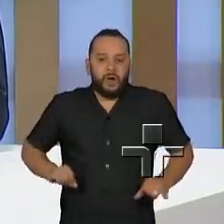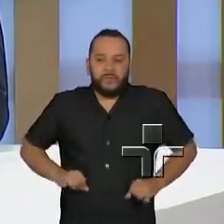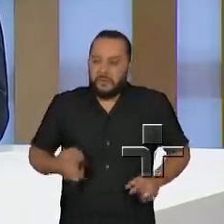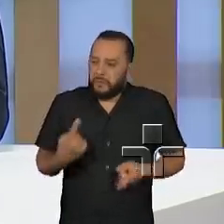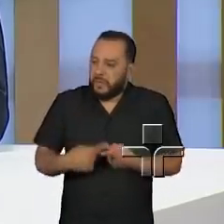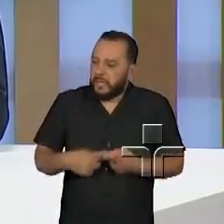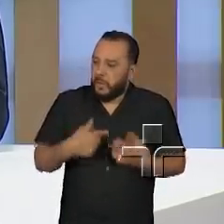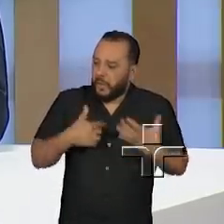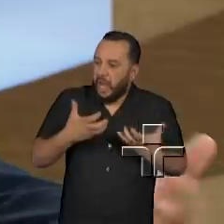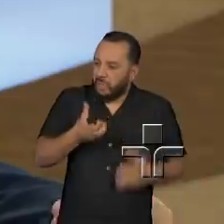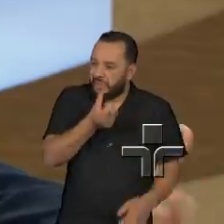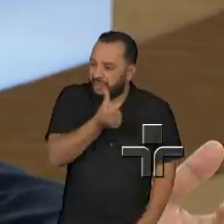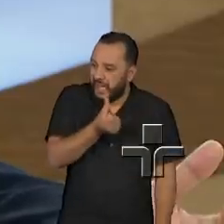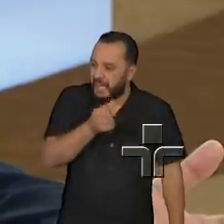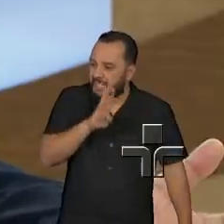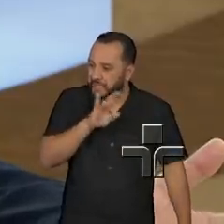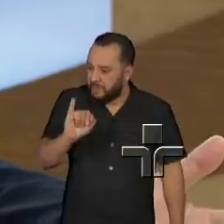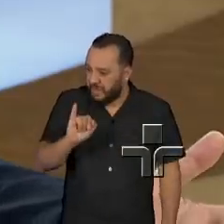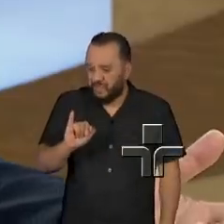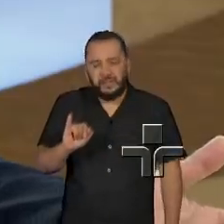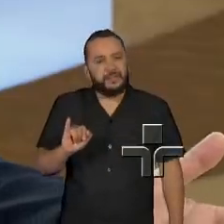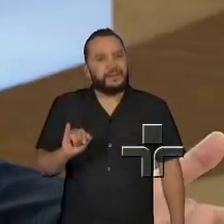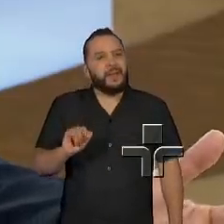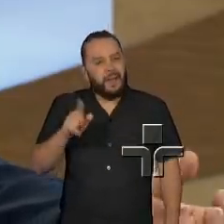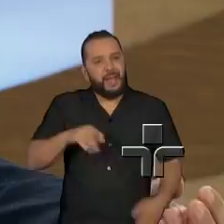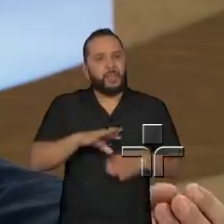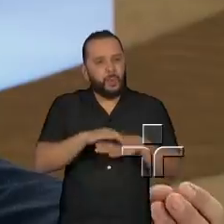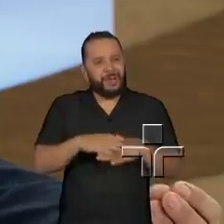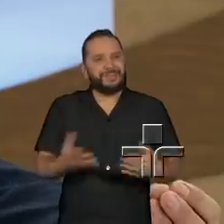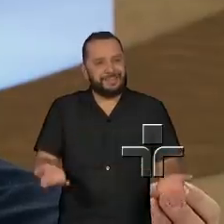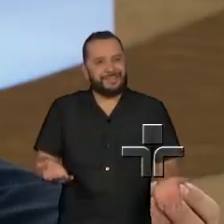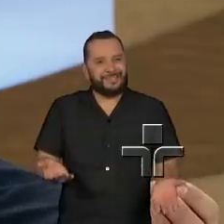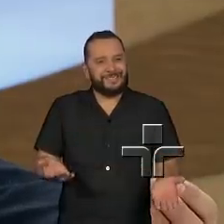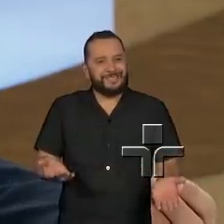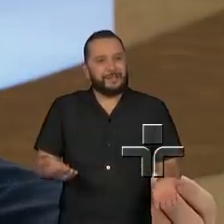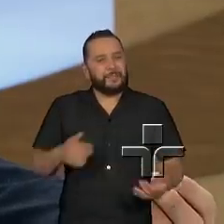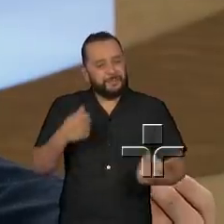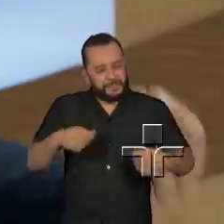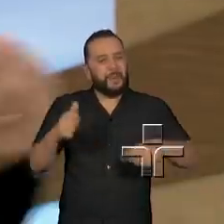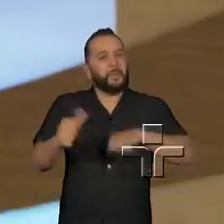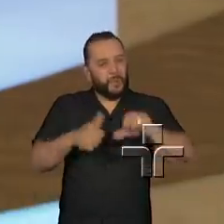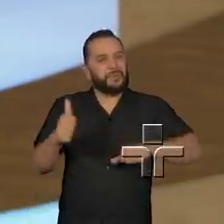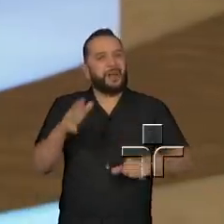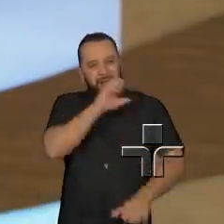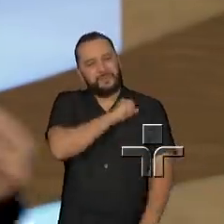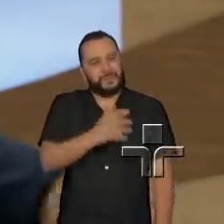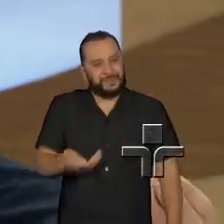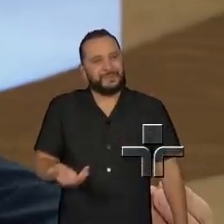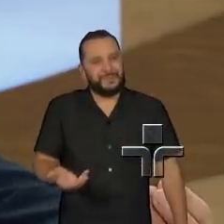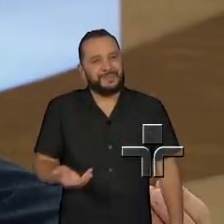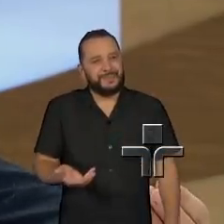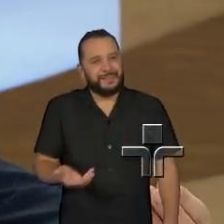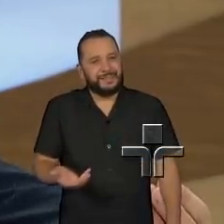mudar e rápido. Senão a gente não vai ter um futuro bacana. Agora, um outro fenômeno é o fenômeno